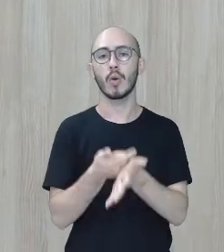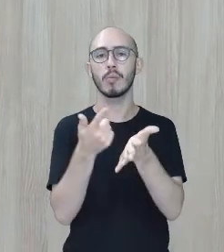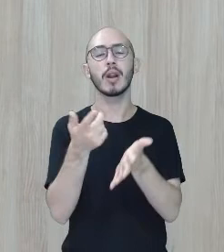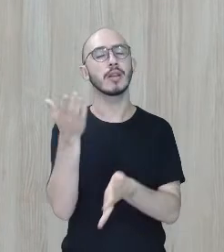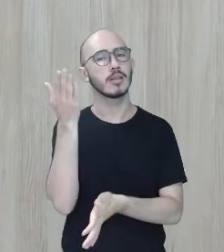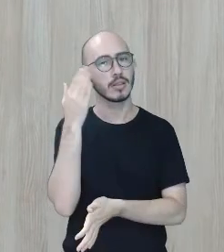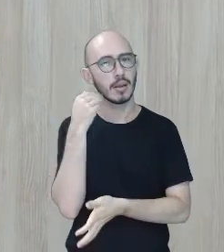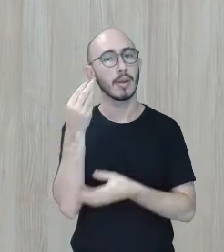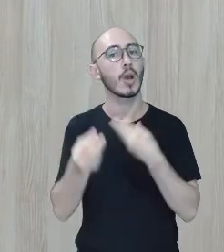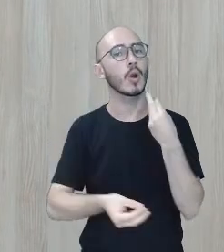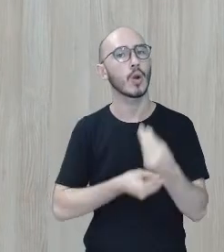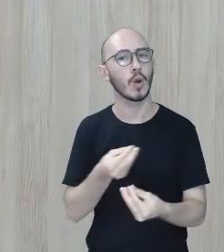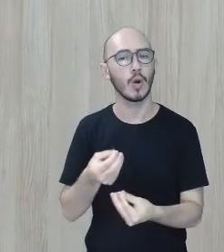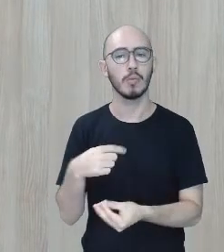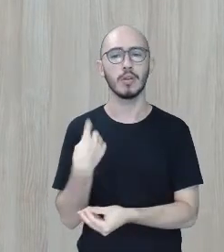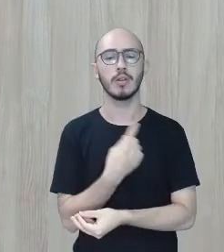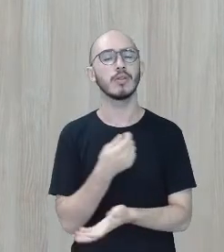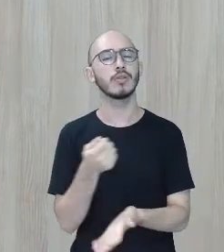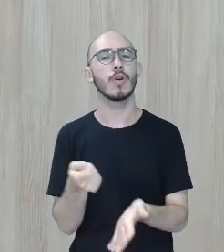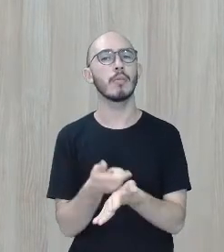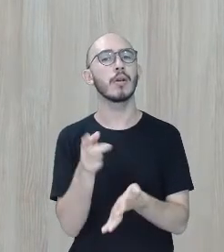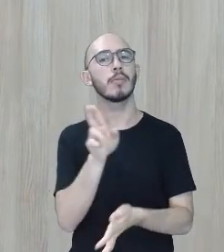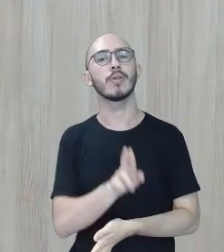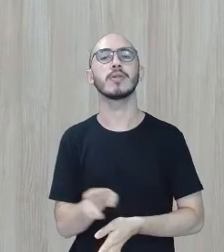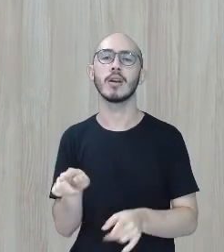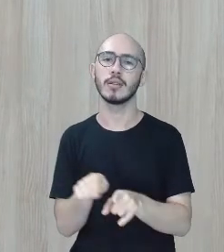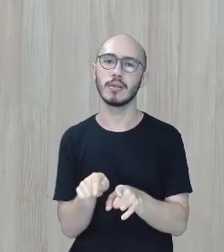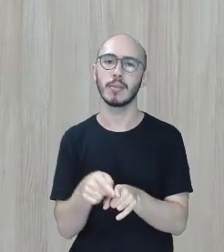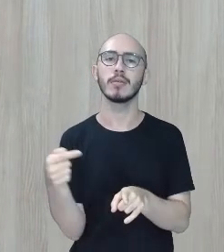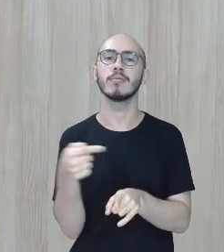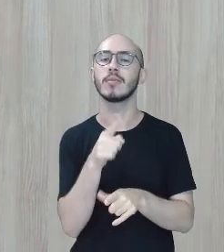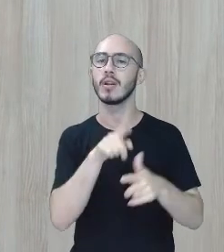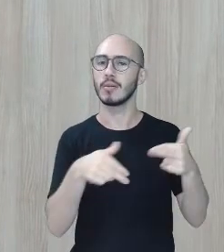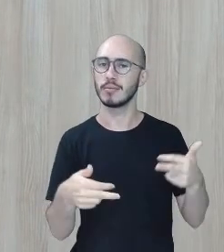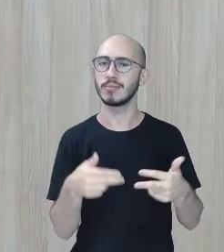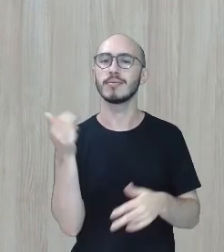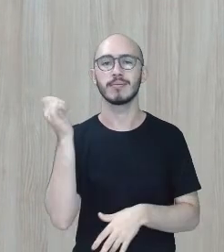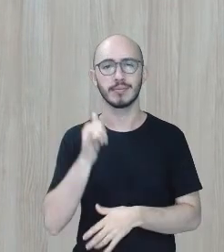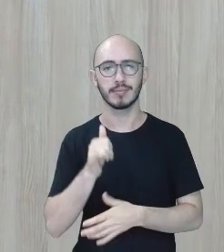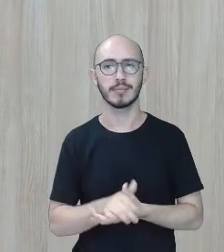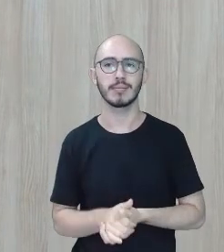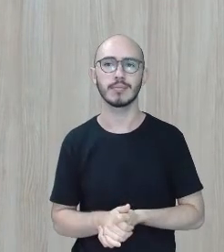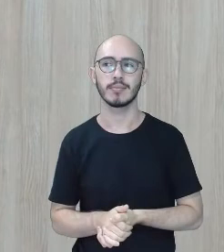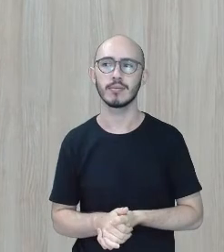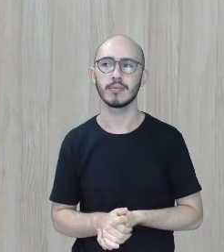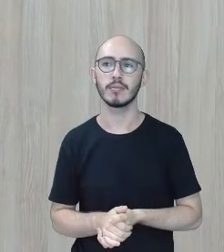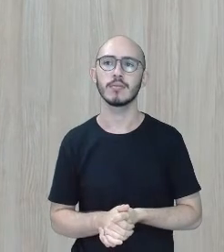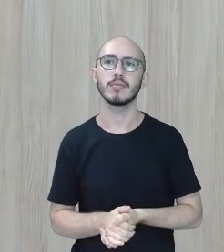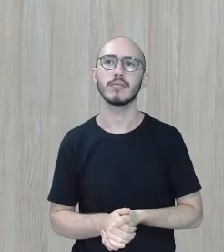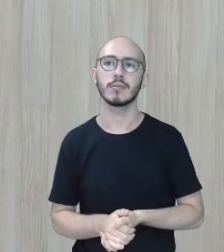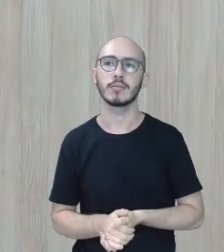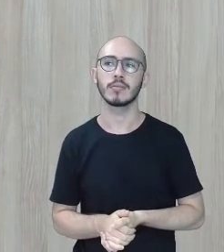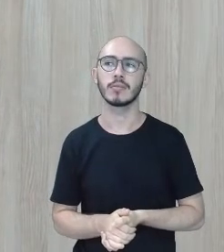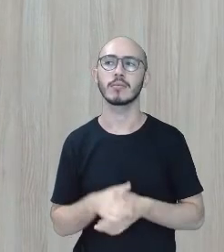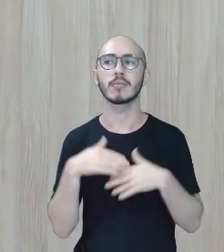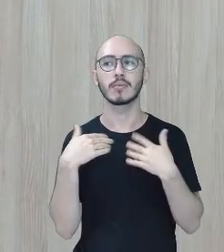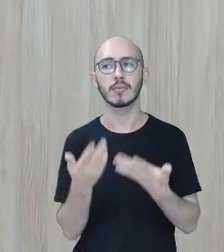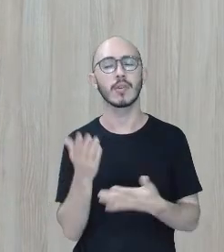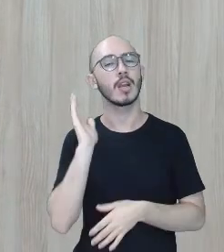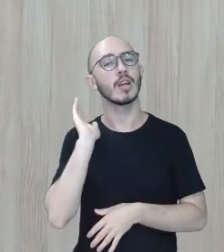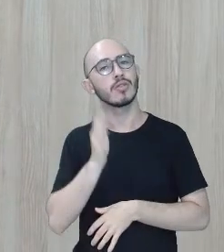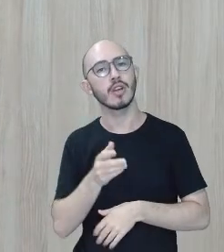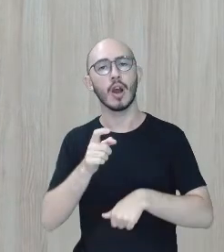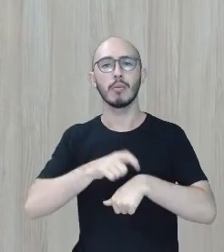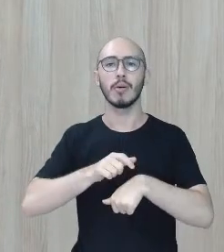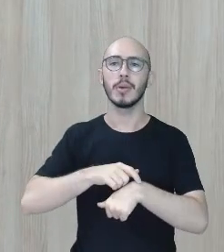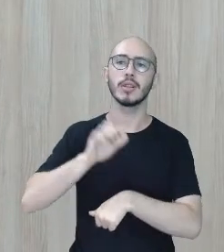comprarmos, saibamos o que vamos consumir com aquele eletrodoméstico. Então, pessoal, estou aqui já me